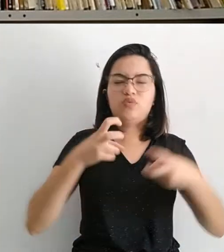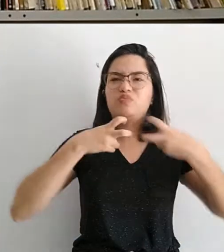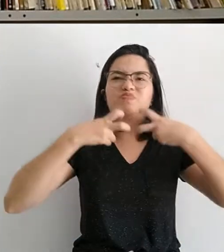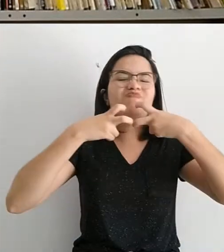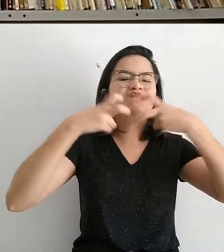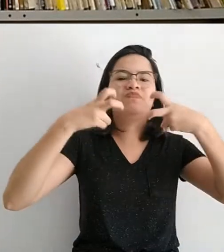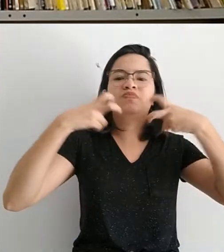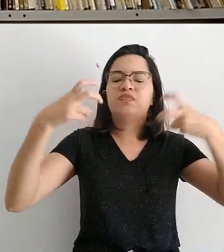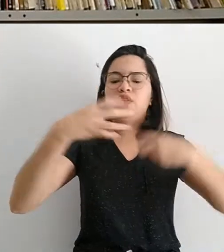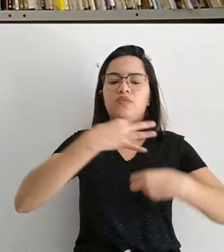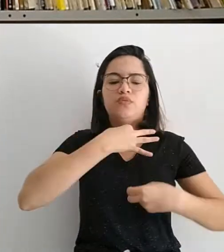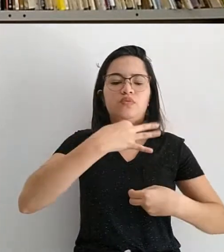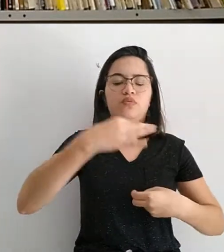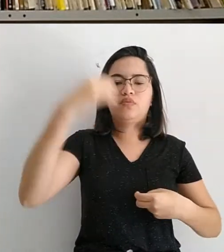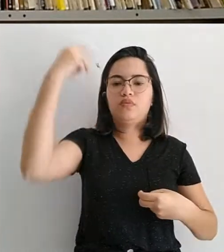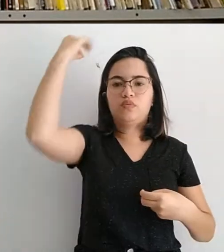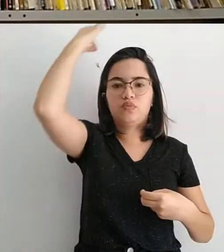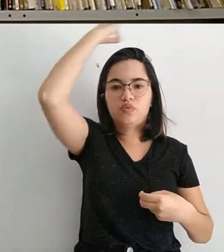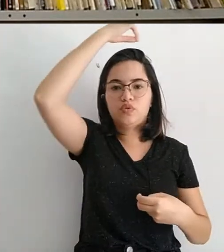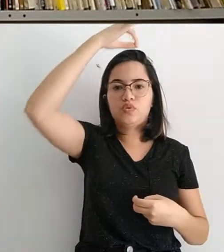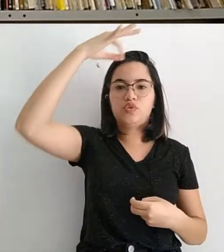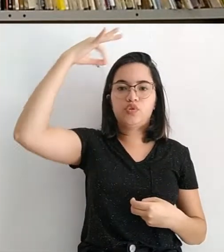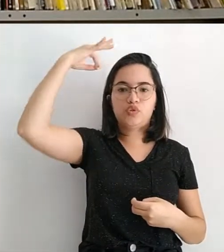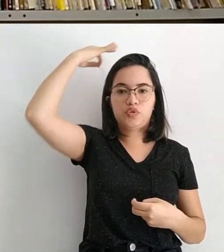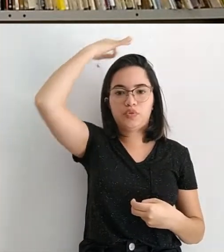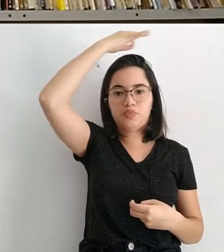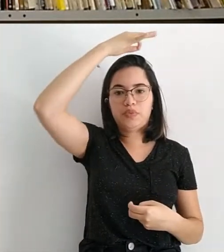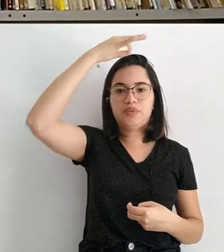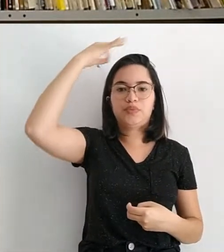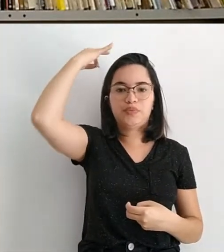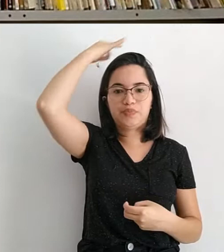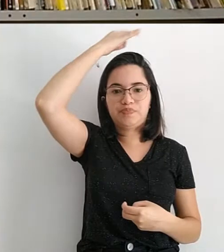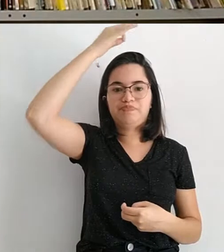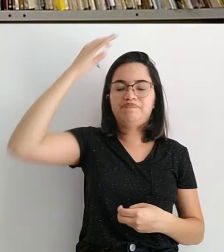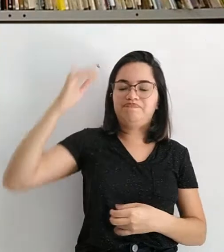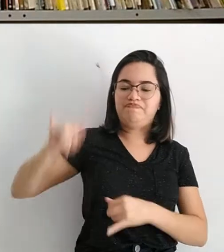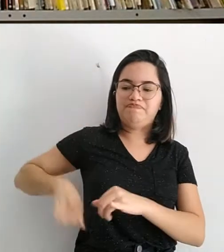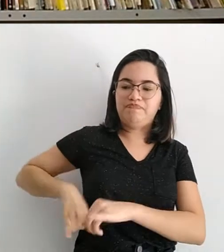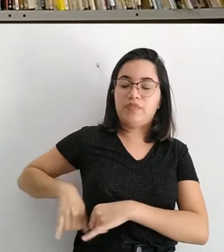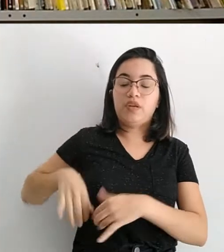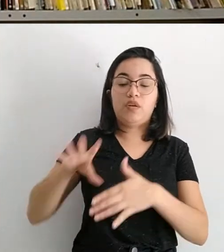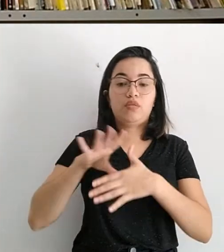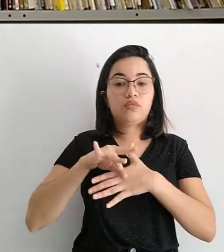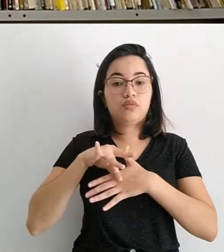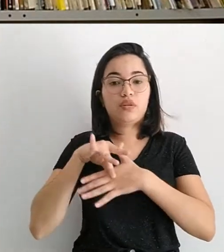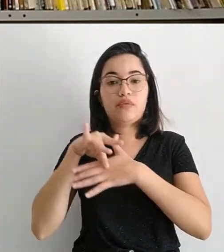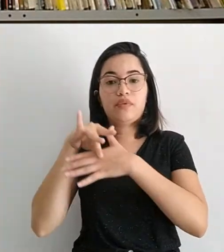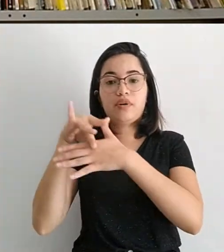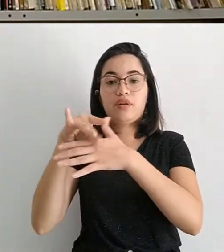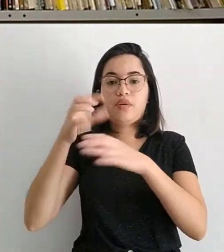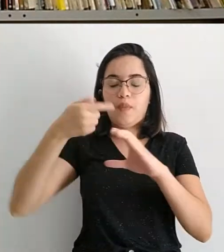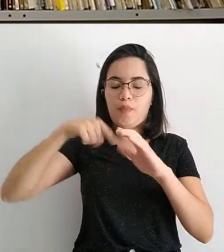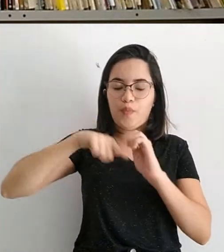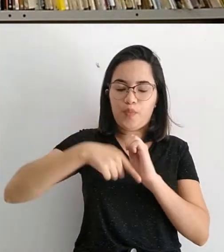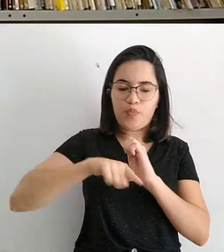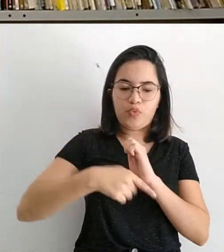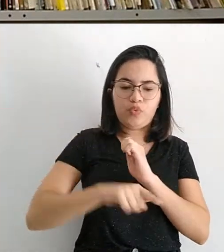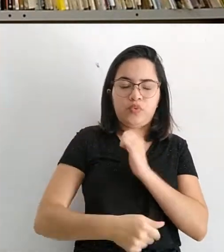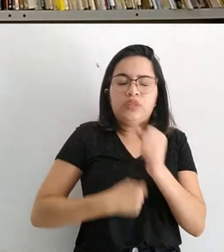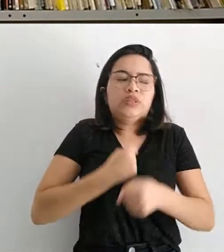gritos estridentes dos espíritos atormentados nos levariam a um